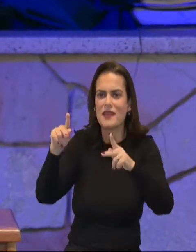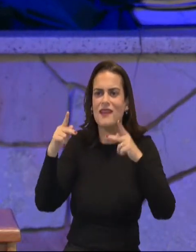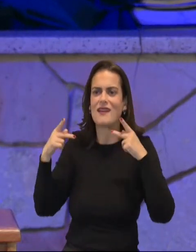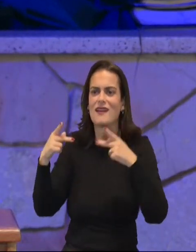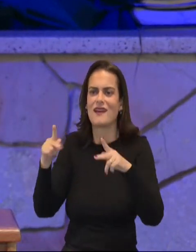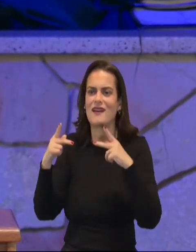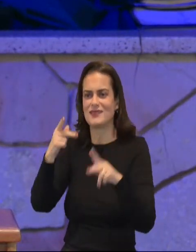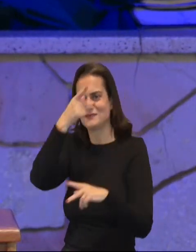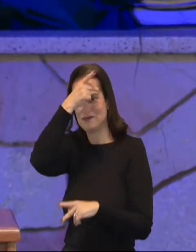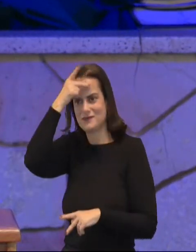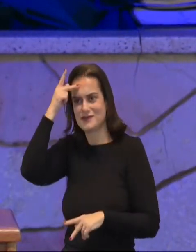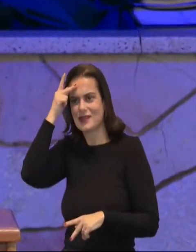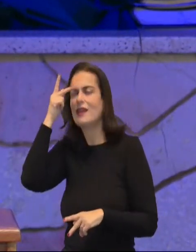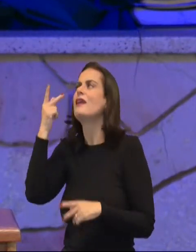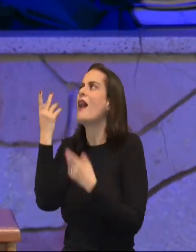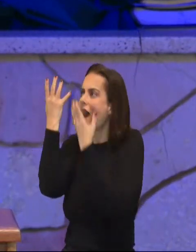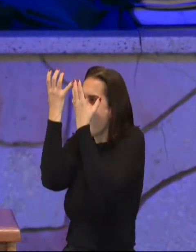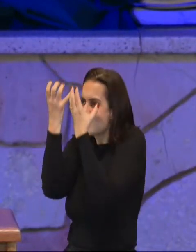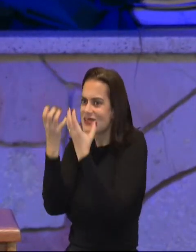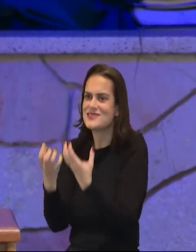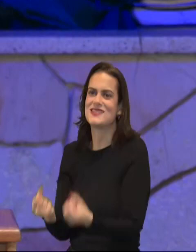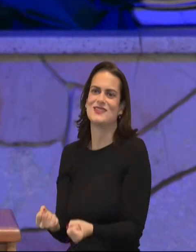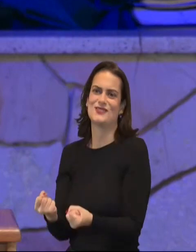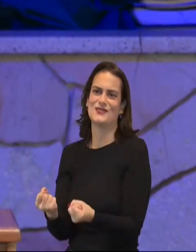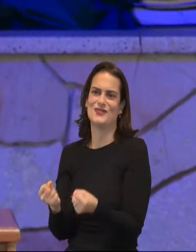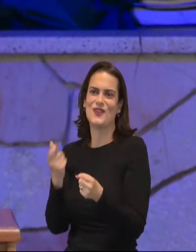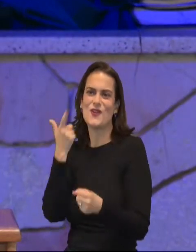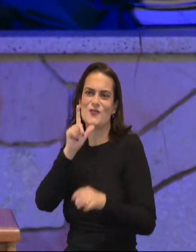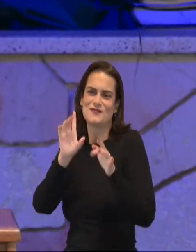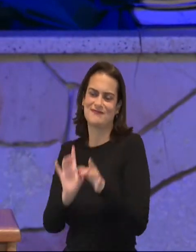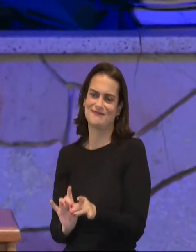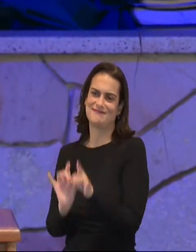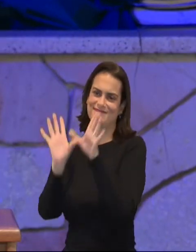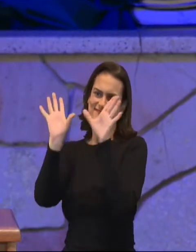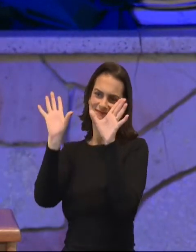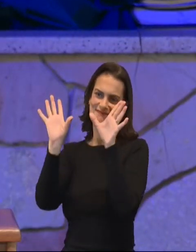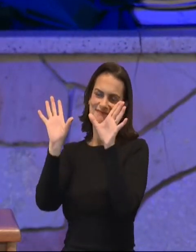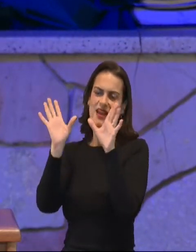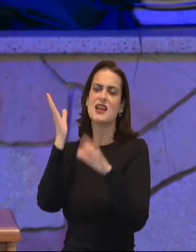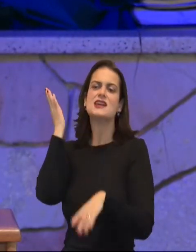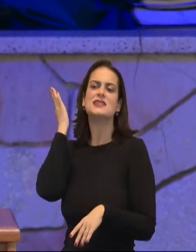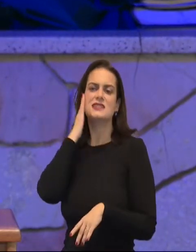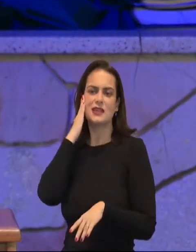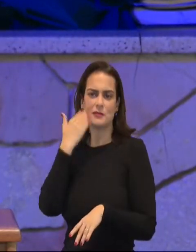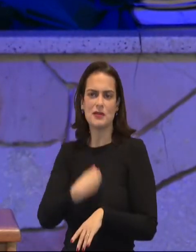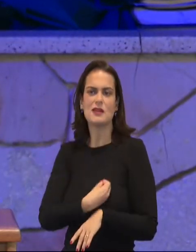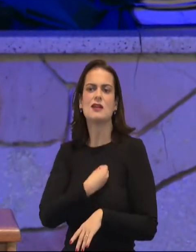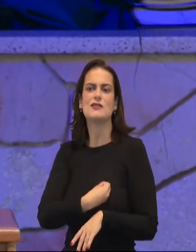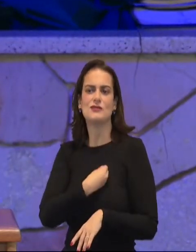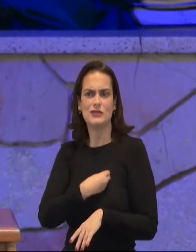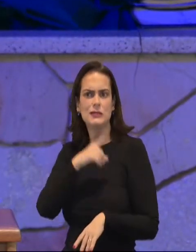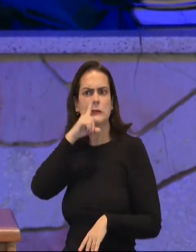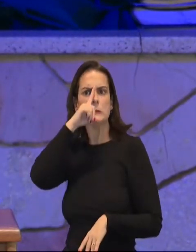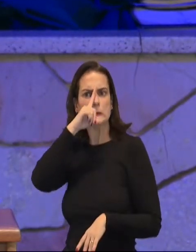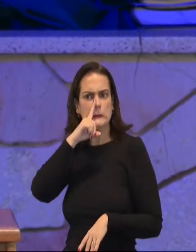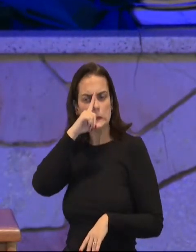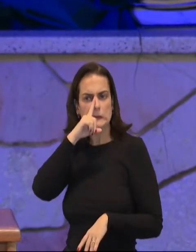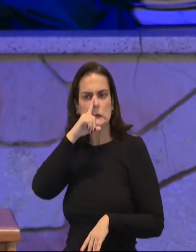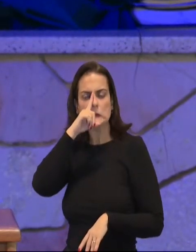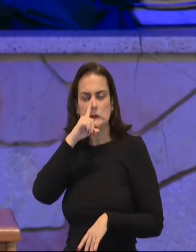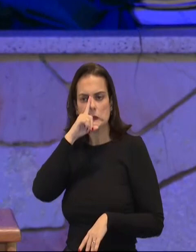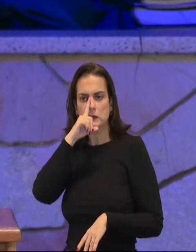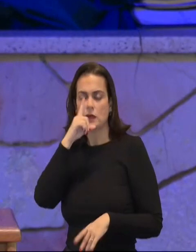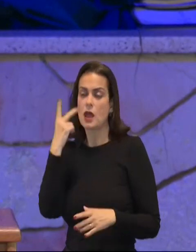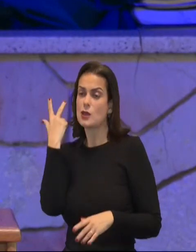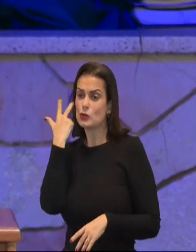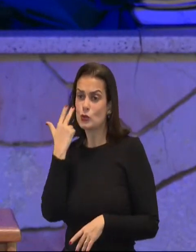aquele homem, e ele ouviu a palavra do Senhor. Ele sabia que a sua vida corria perigo. Era comum